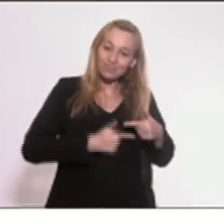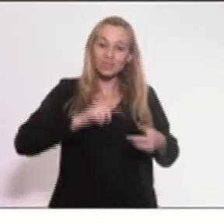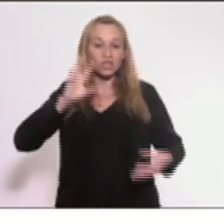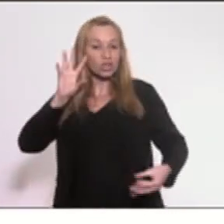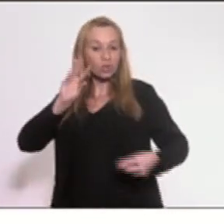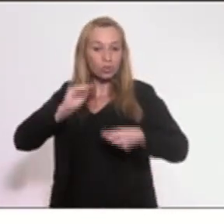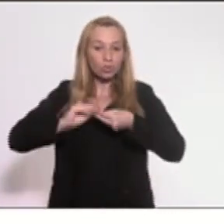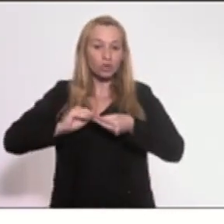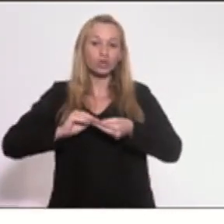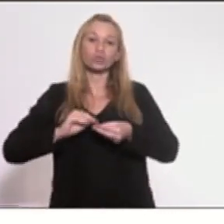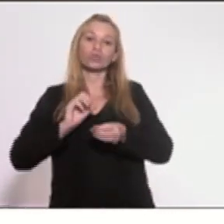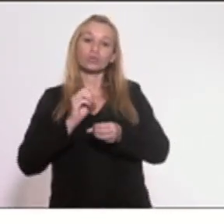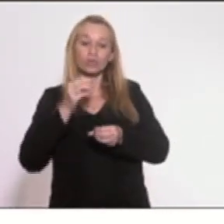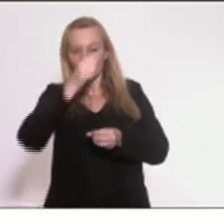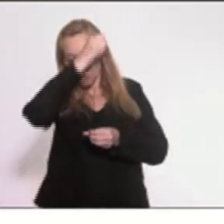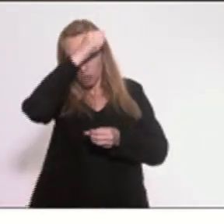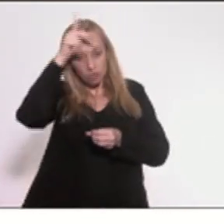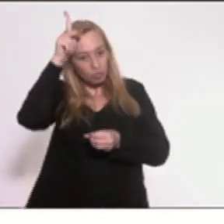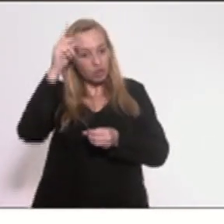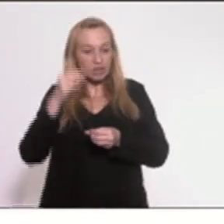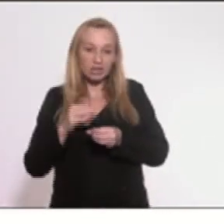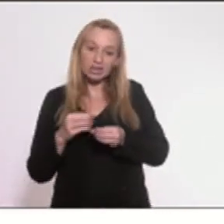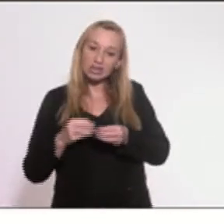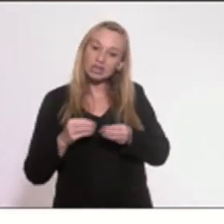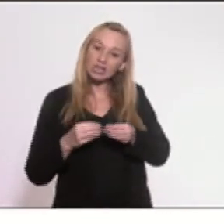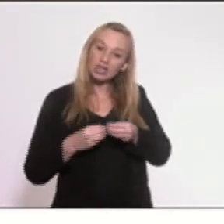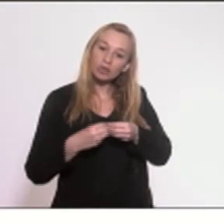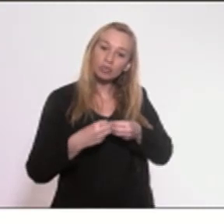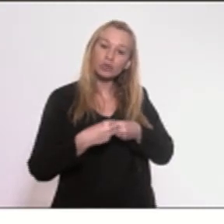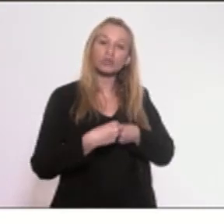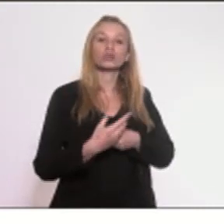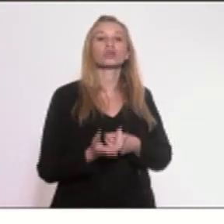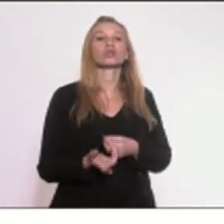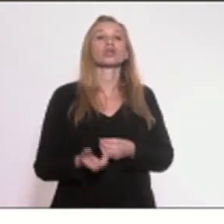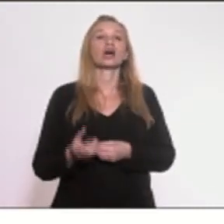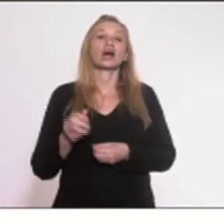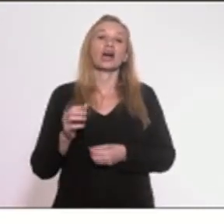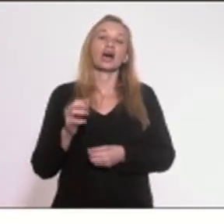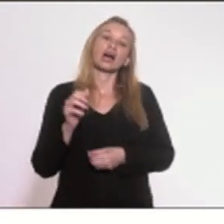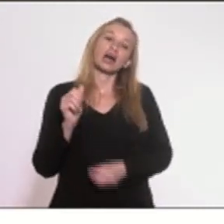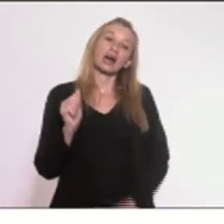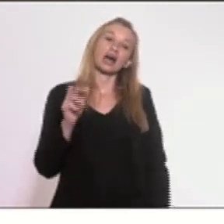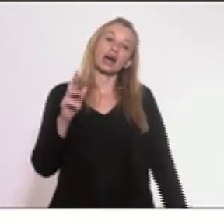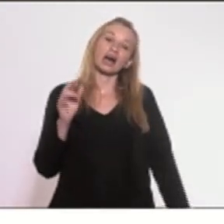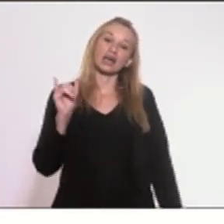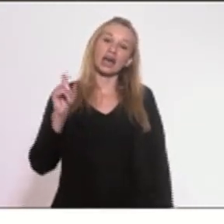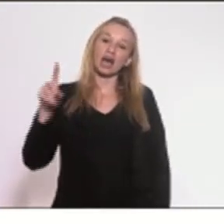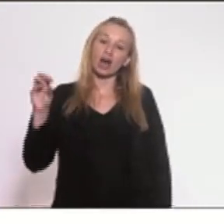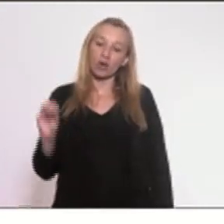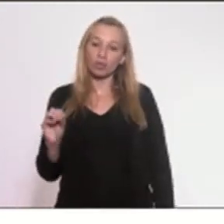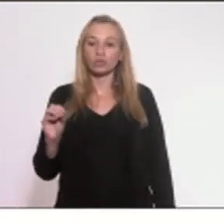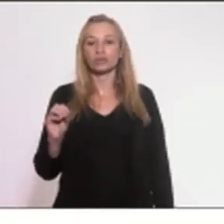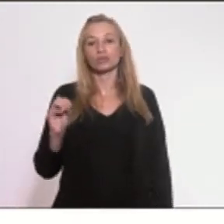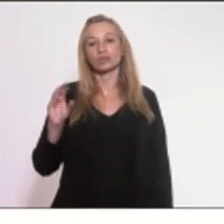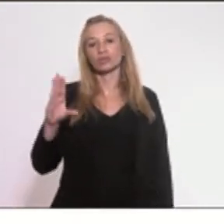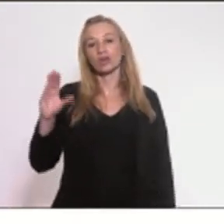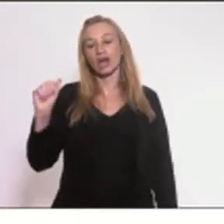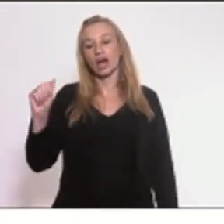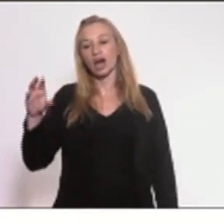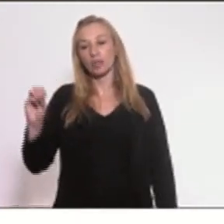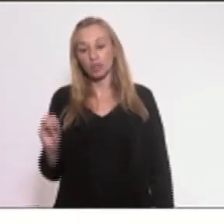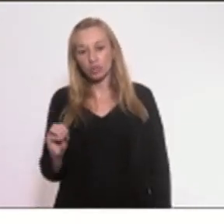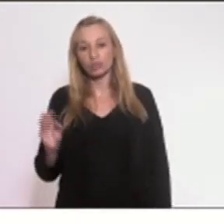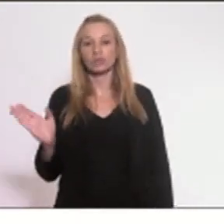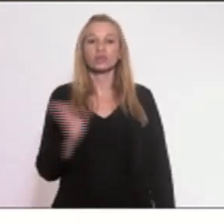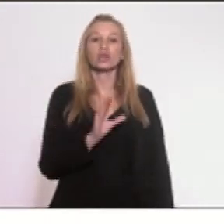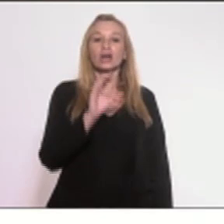os municípios de Arraial do Cabo, São Pedro da Aldeia e Cabo Frio neste regime de